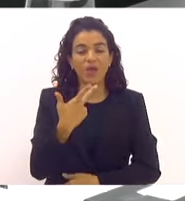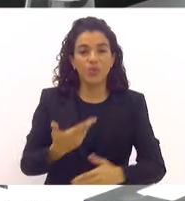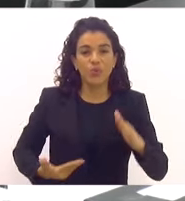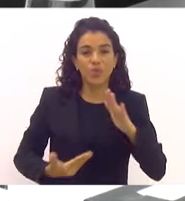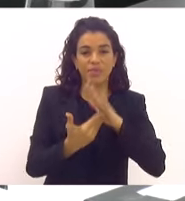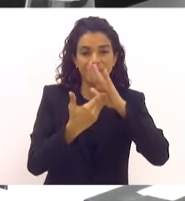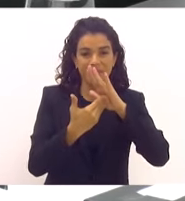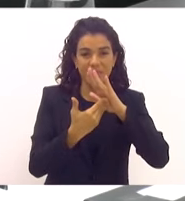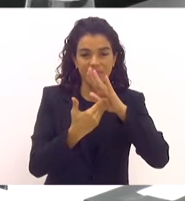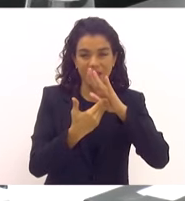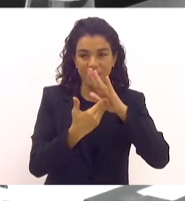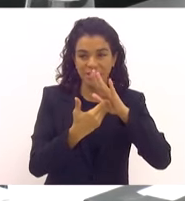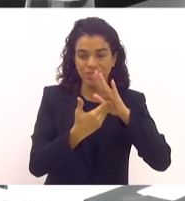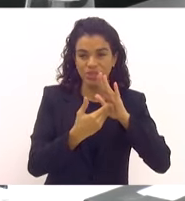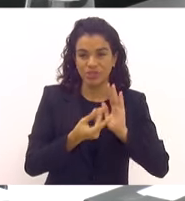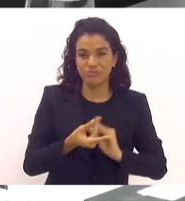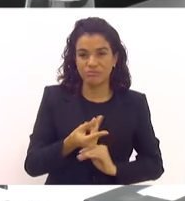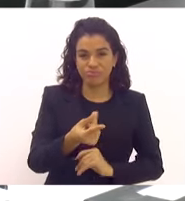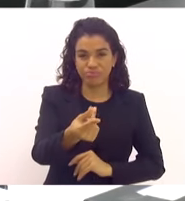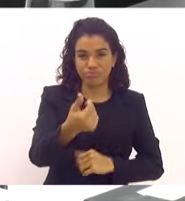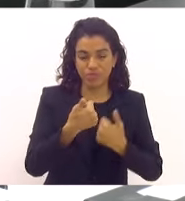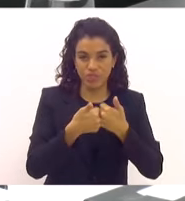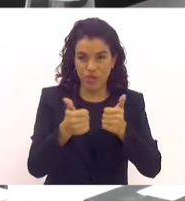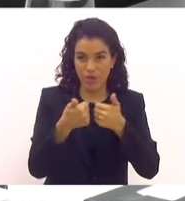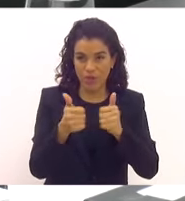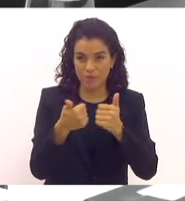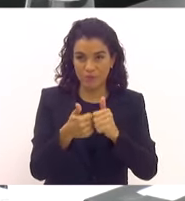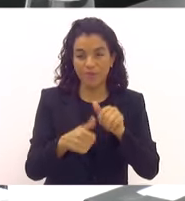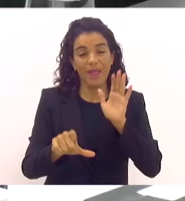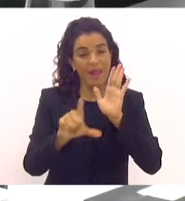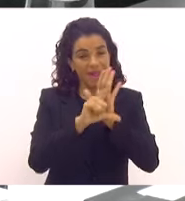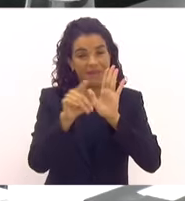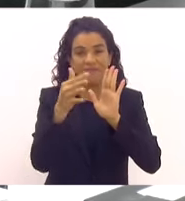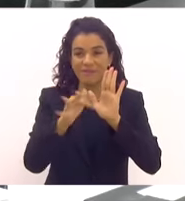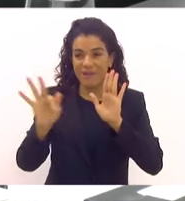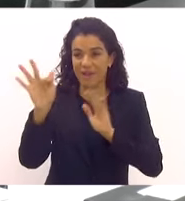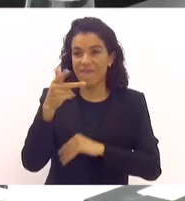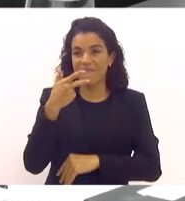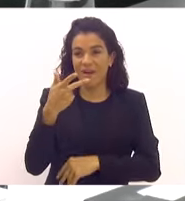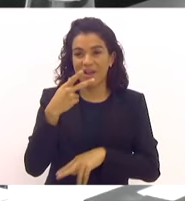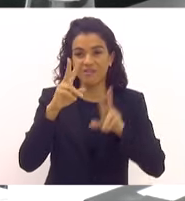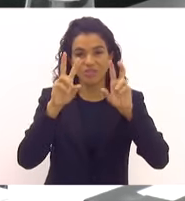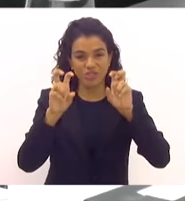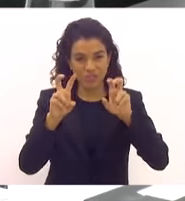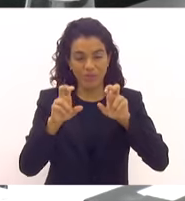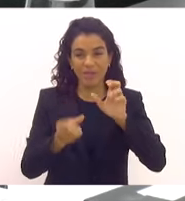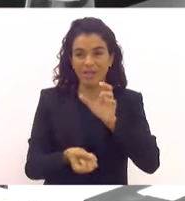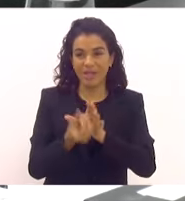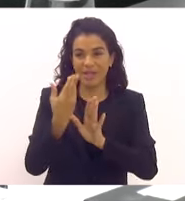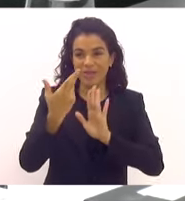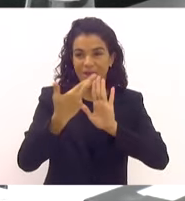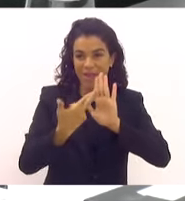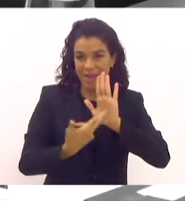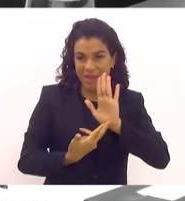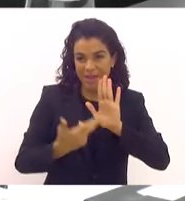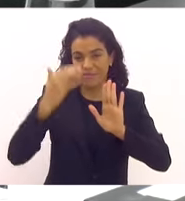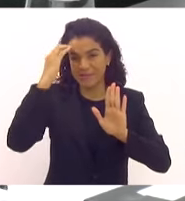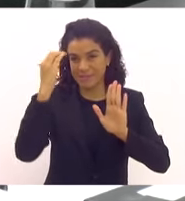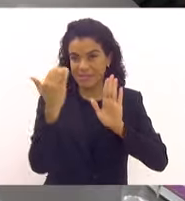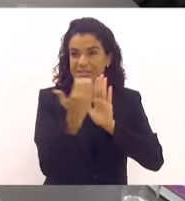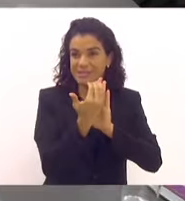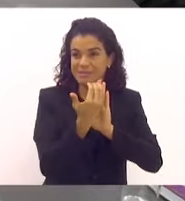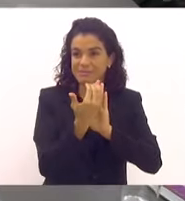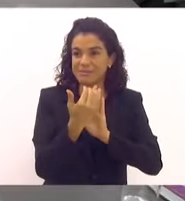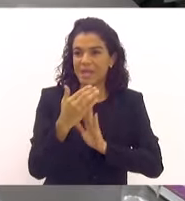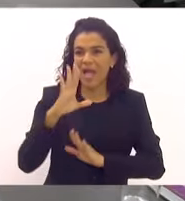frota. É um exemplo que a legislação federal o tempo inteiro adentra na competência municipal, criando regra para que sejam atendidos os municípios. Vossa Excelência me